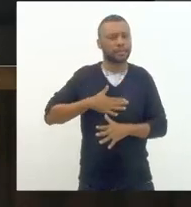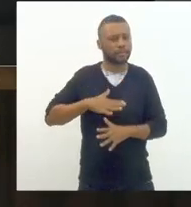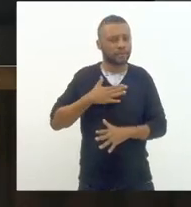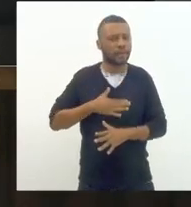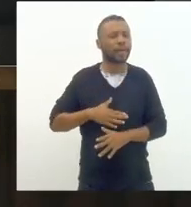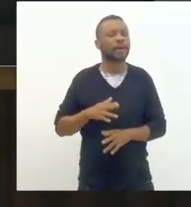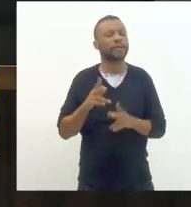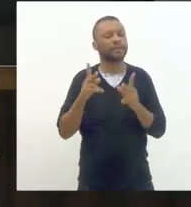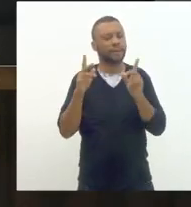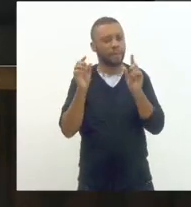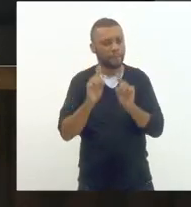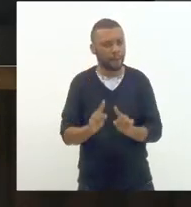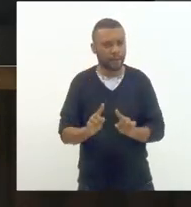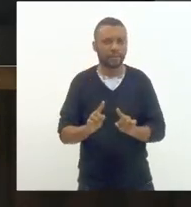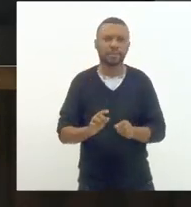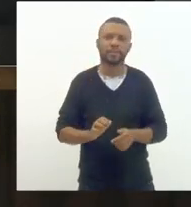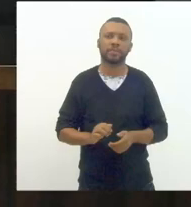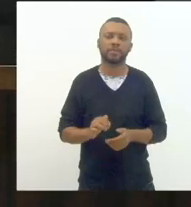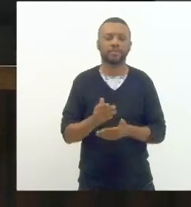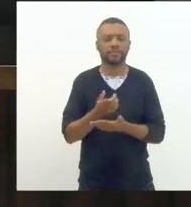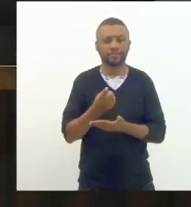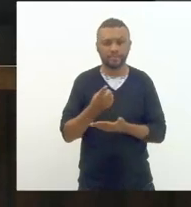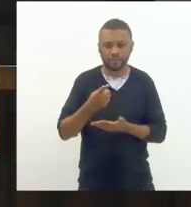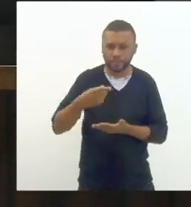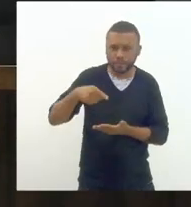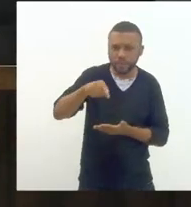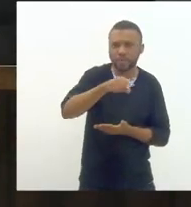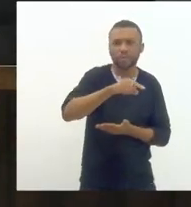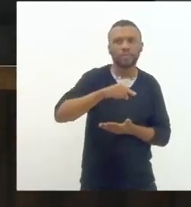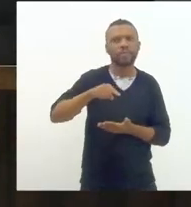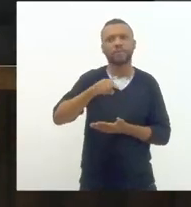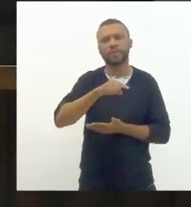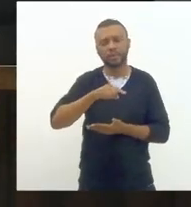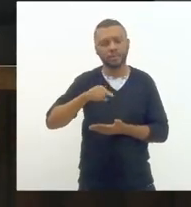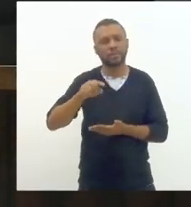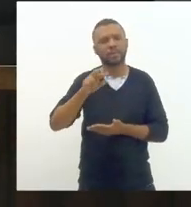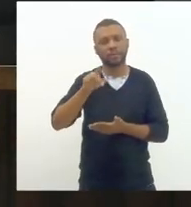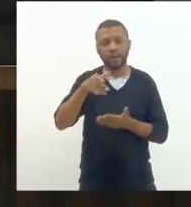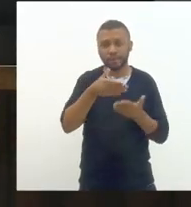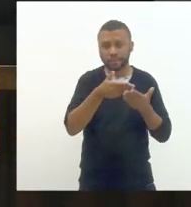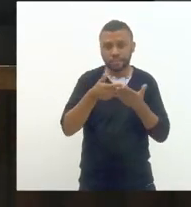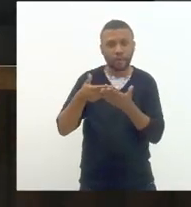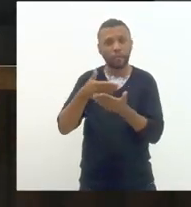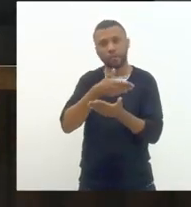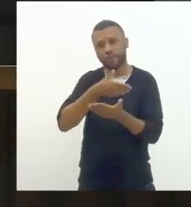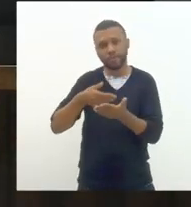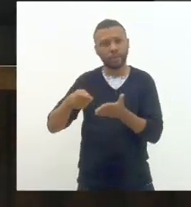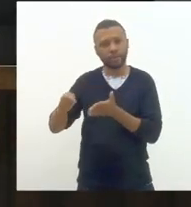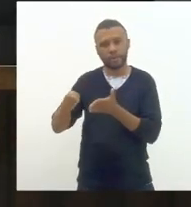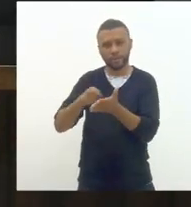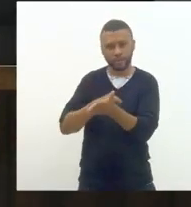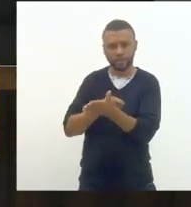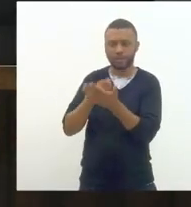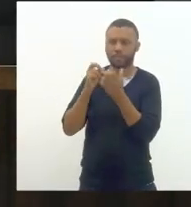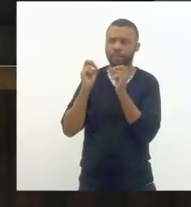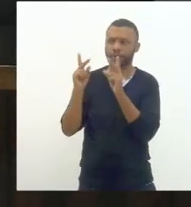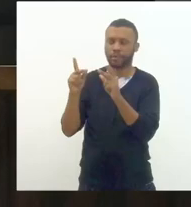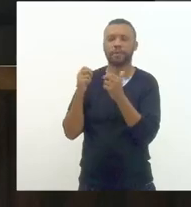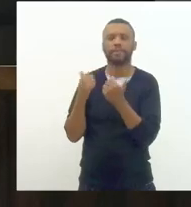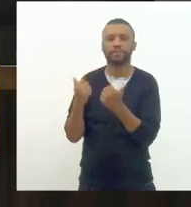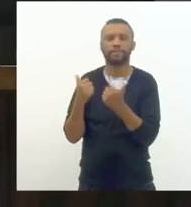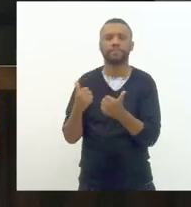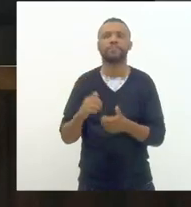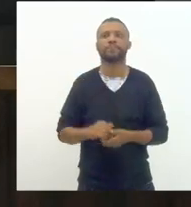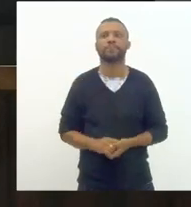paz. Todos vocês... Vai para o governo a sanção, ok?